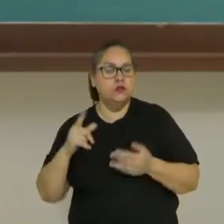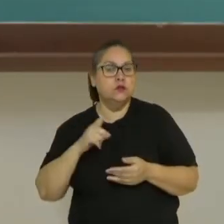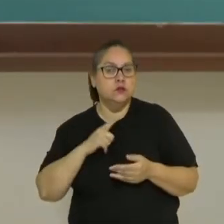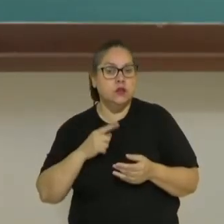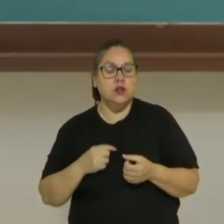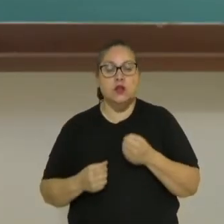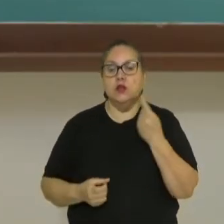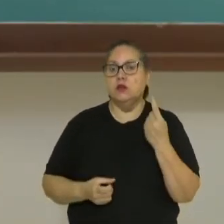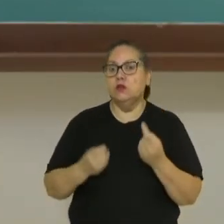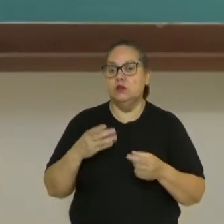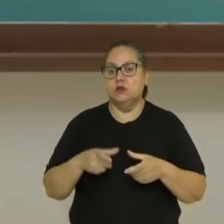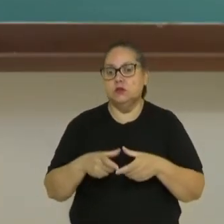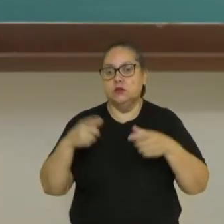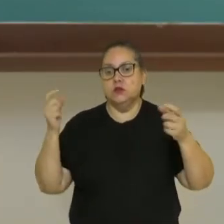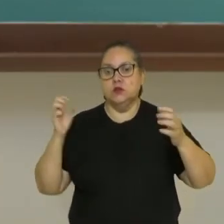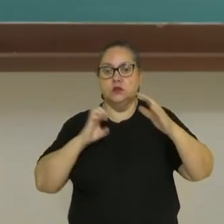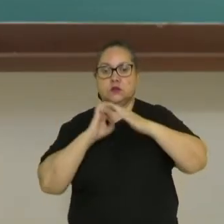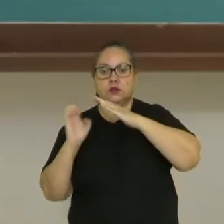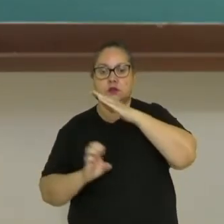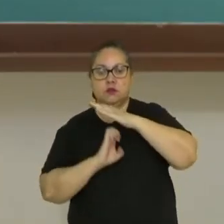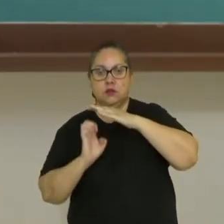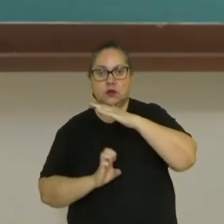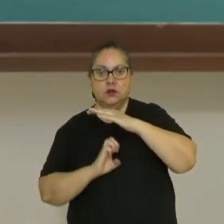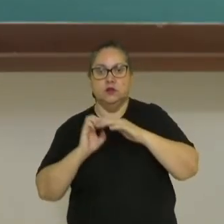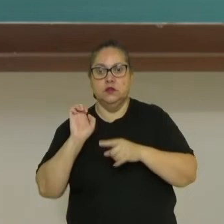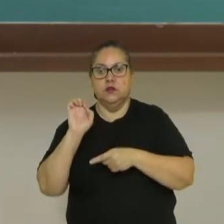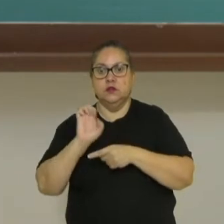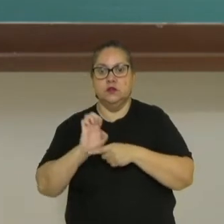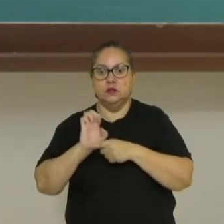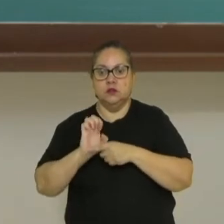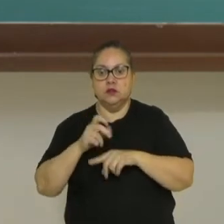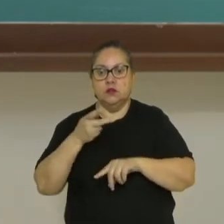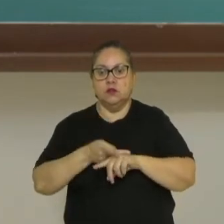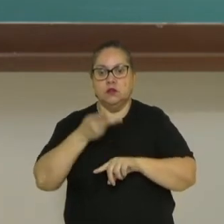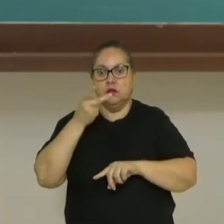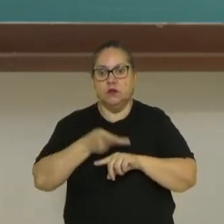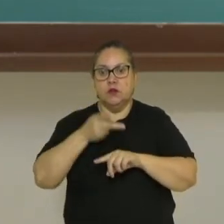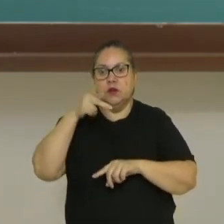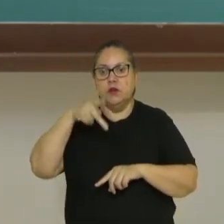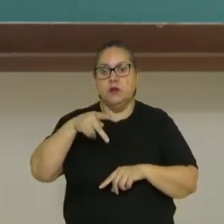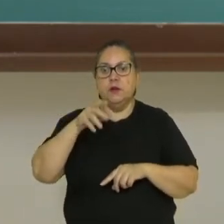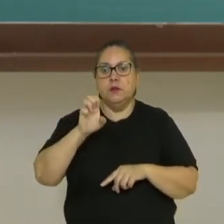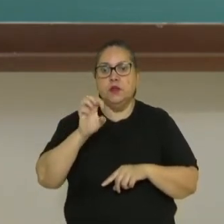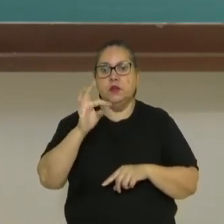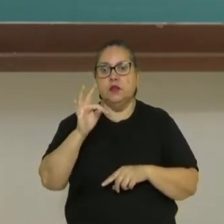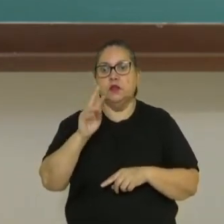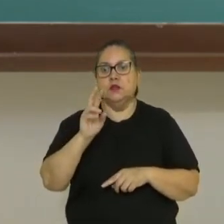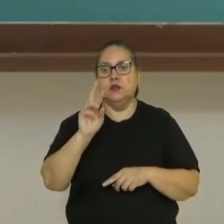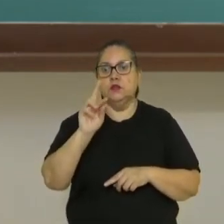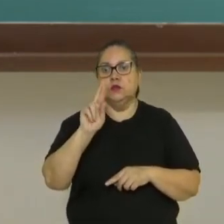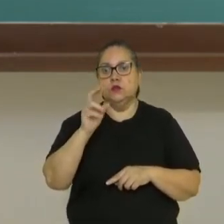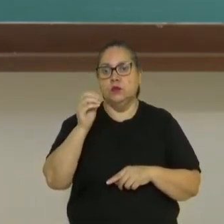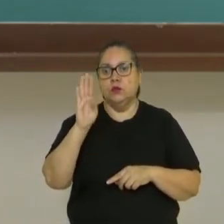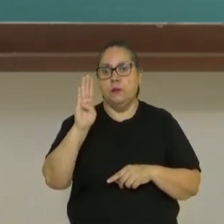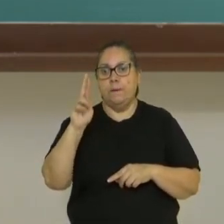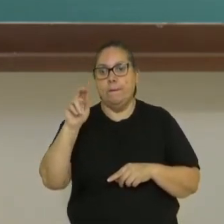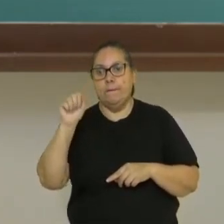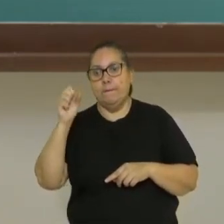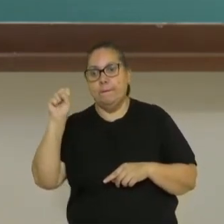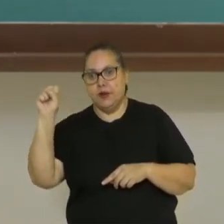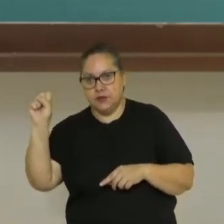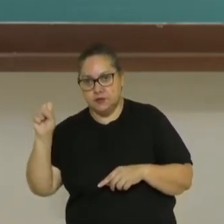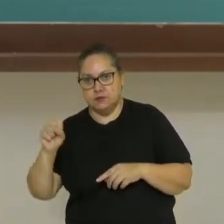algumas grandes empresas estatais, como é o caso da Petrobras, que é uma empresa que pertence ao país e